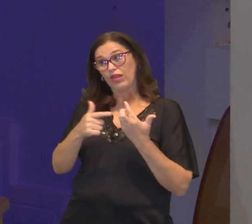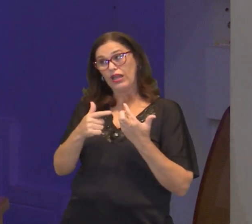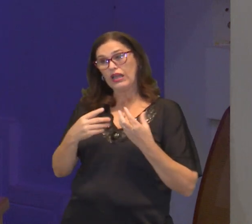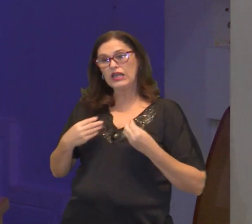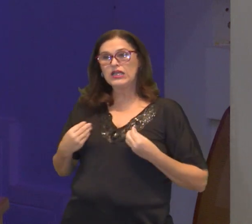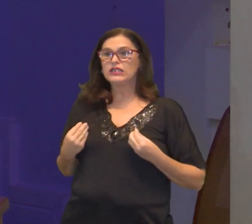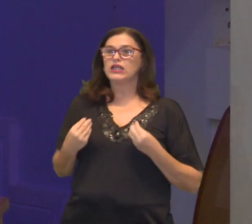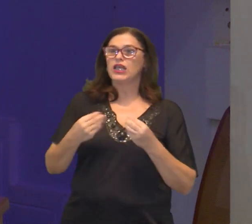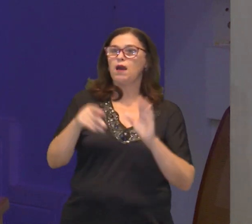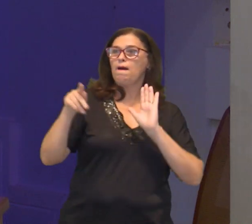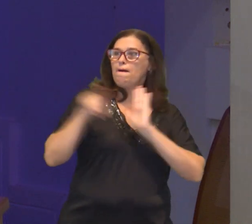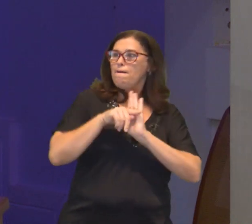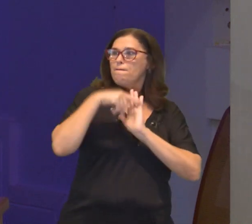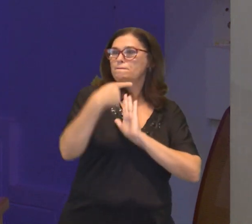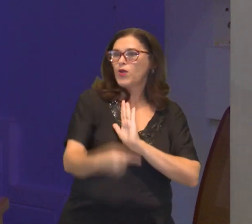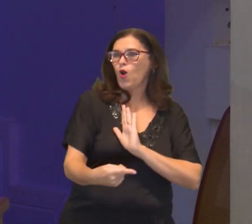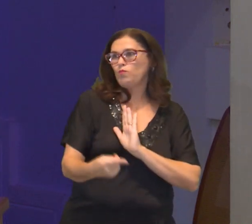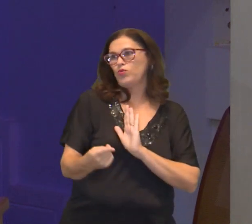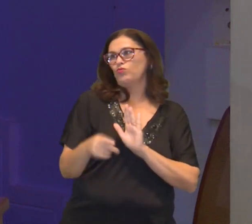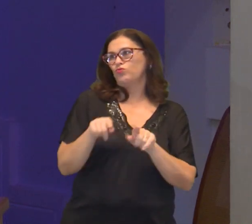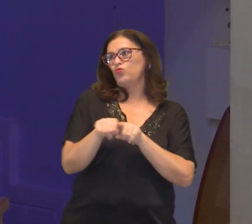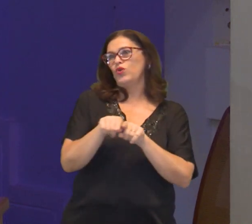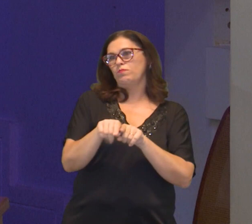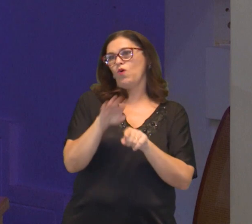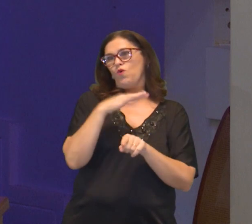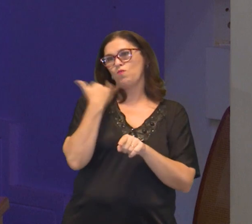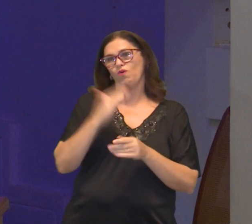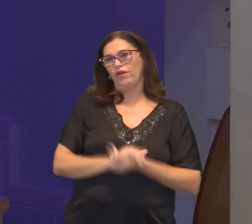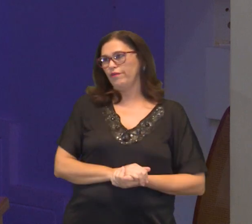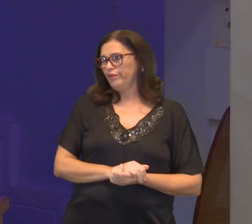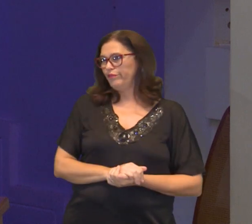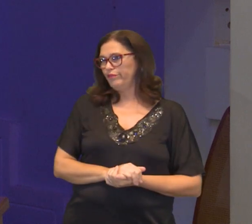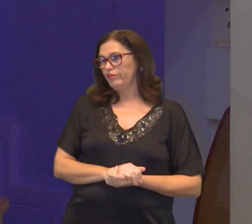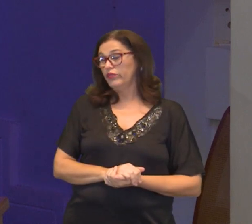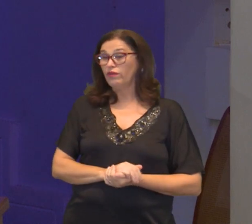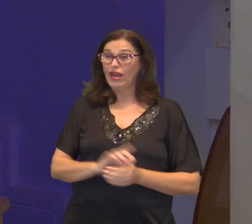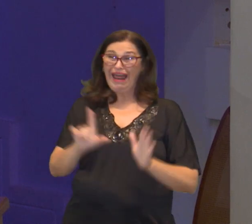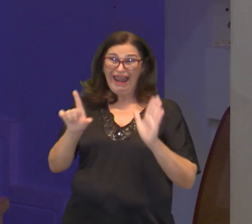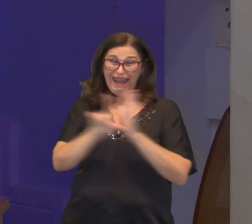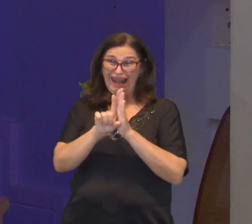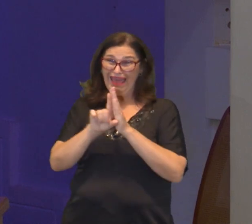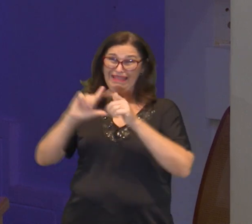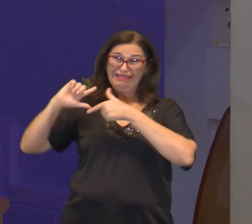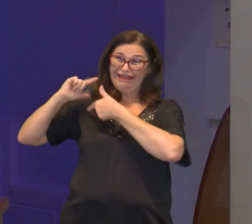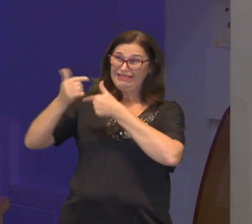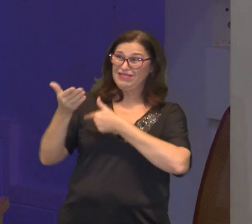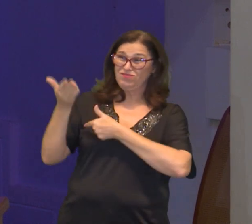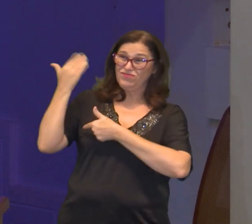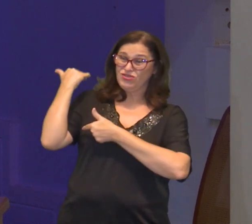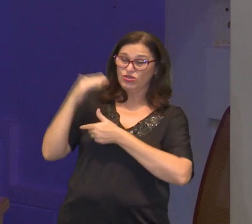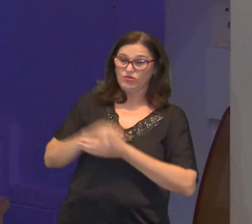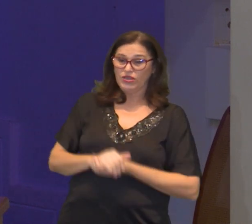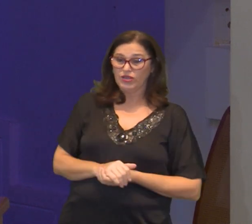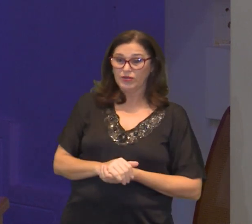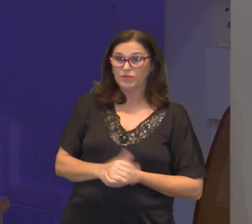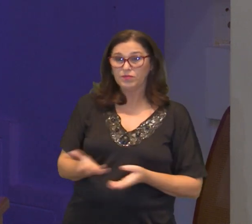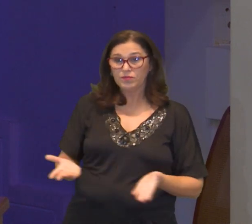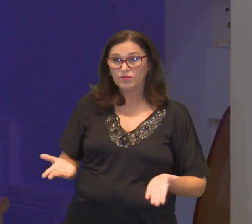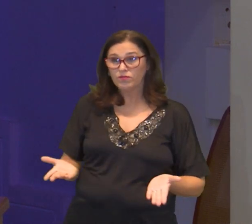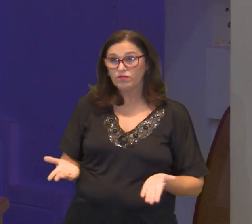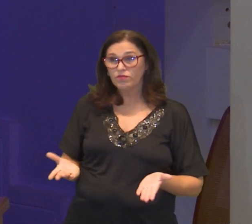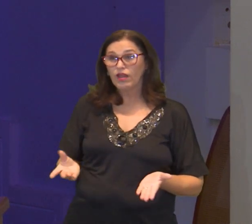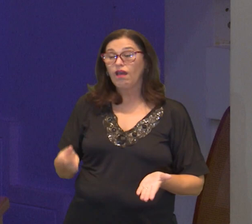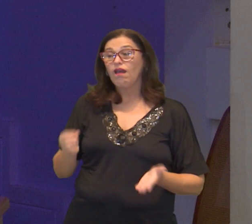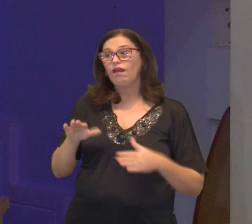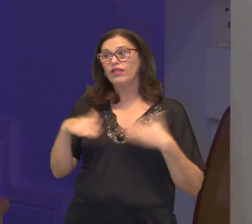se casou. Se ele se casou e não teve filhos, um irmão fazia com que a